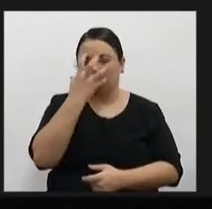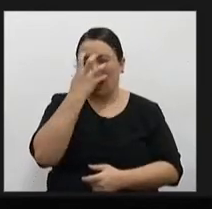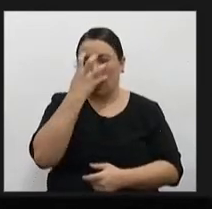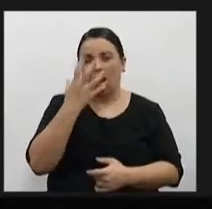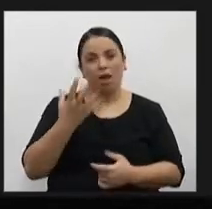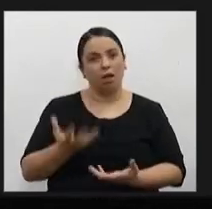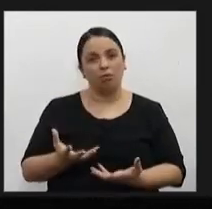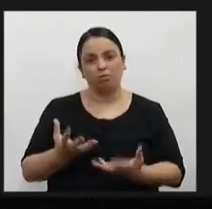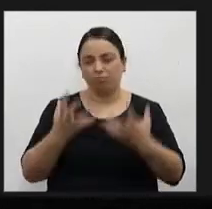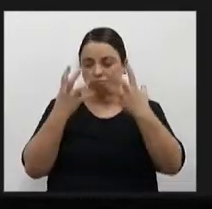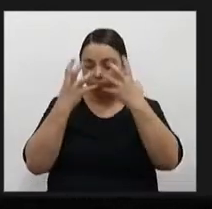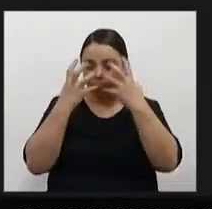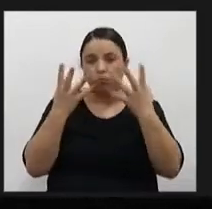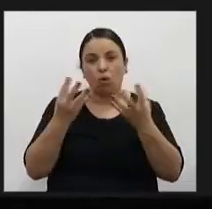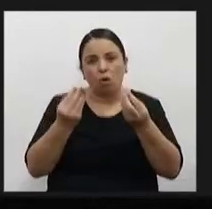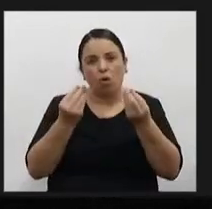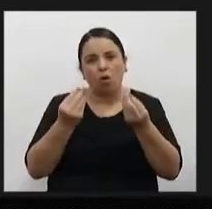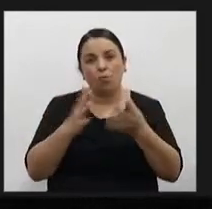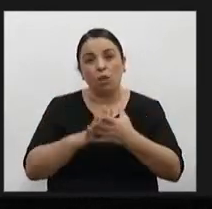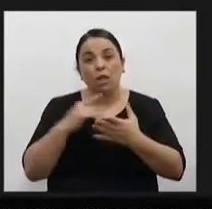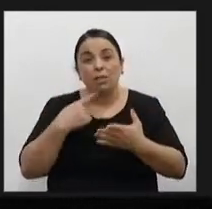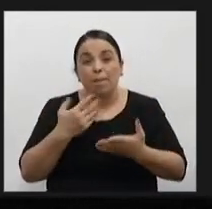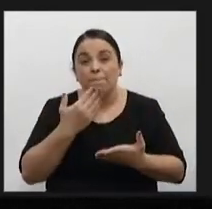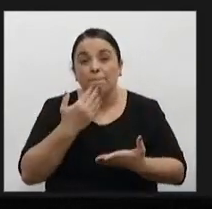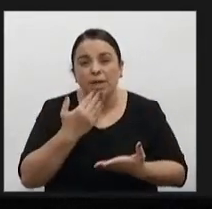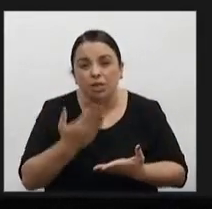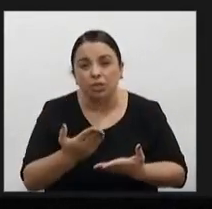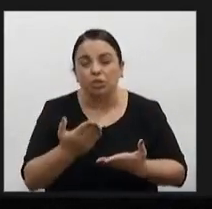para que sejamos prioridades